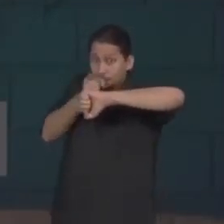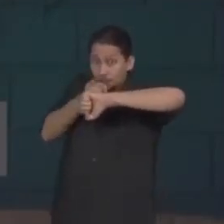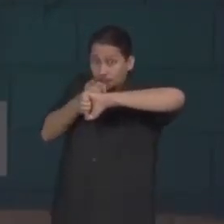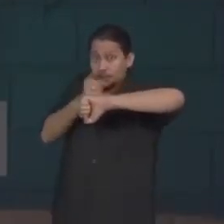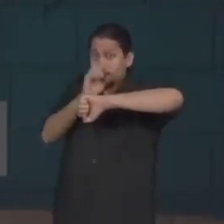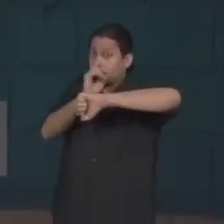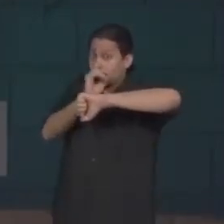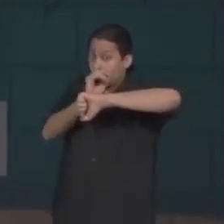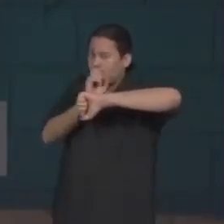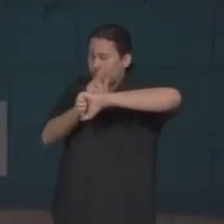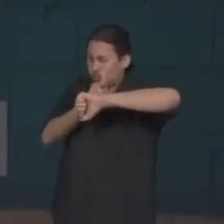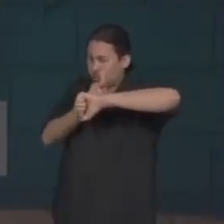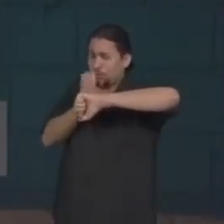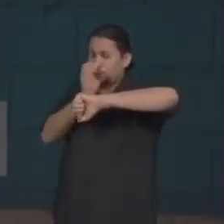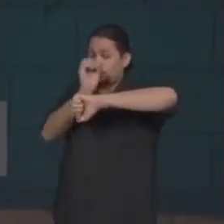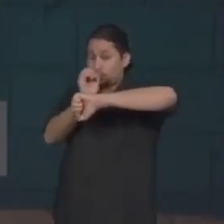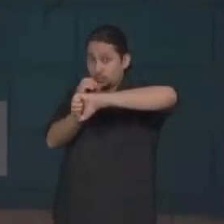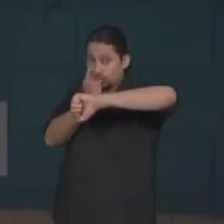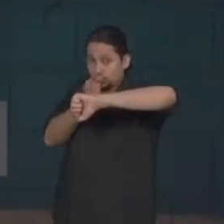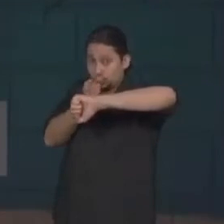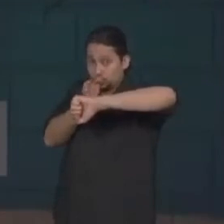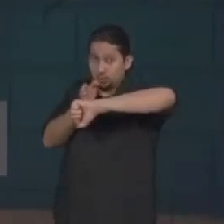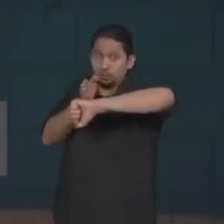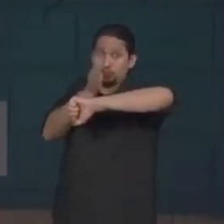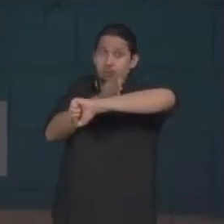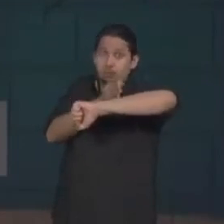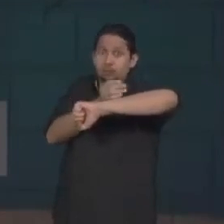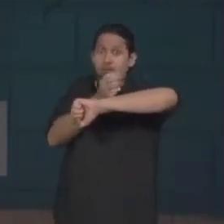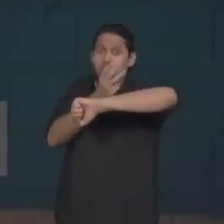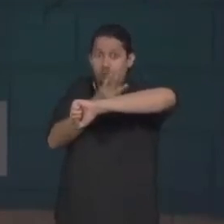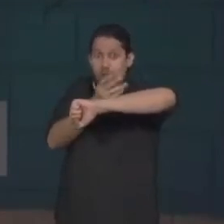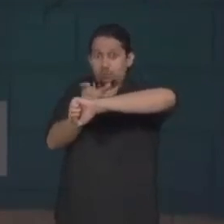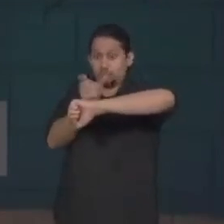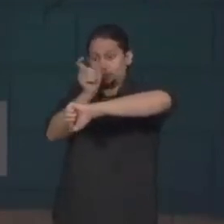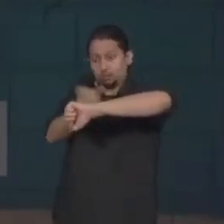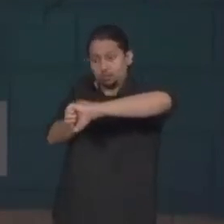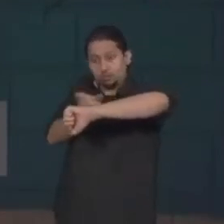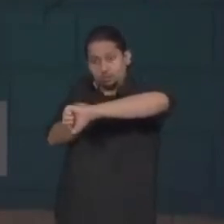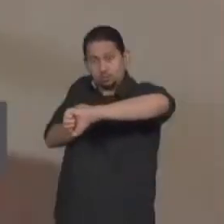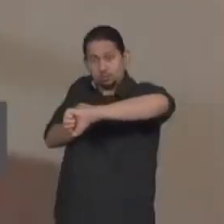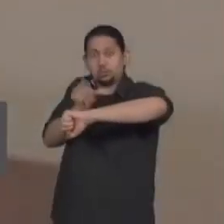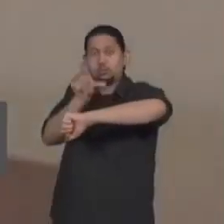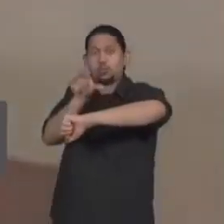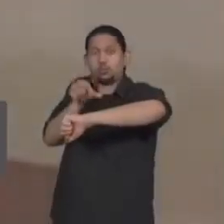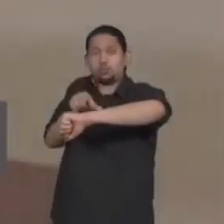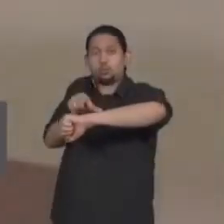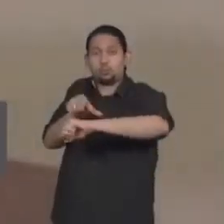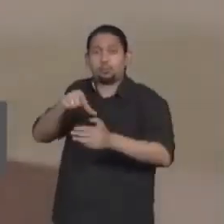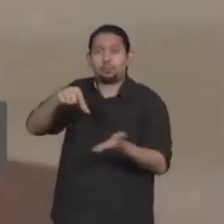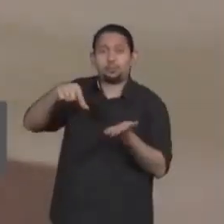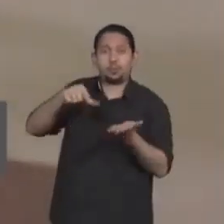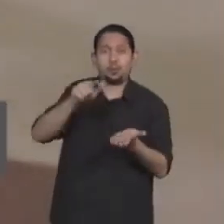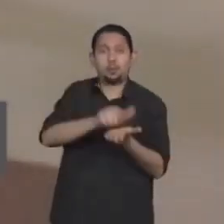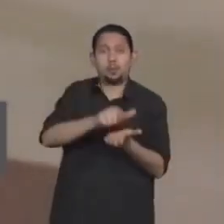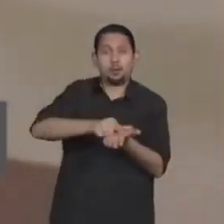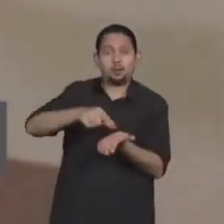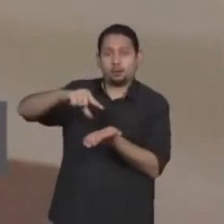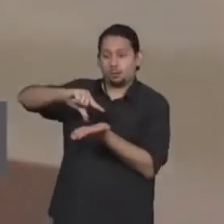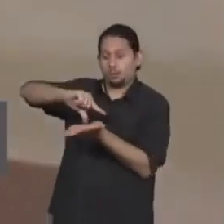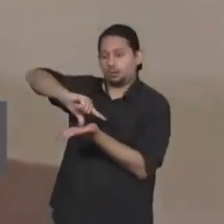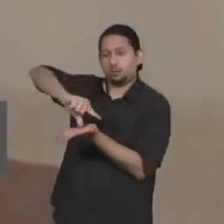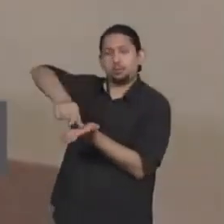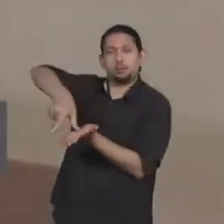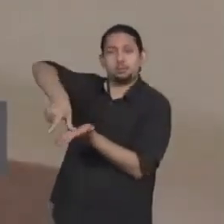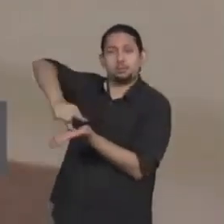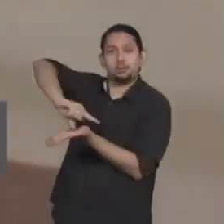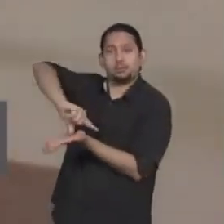isso ainda, tá? A medida do 0 é um pouquinho depois aqui, ó, 3 centímetros. Então, ó, você vai marcar aqui no